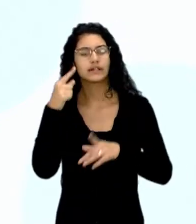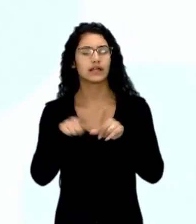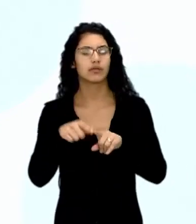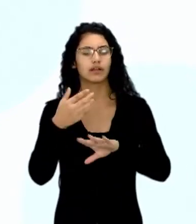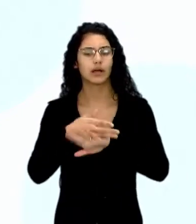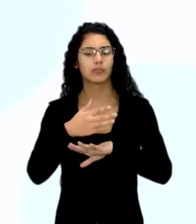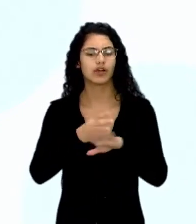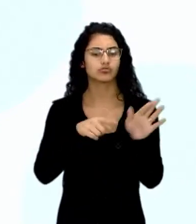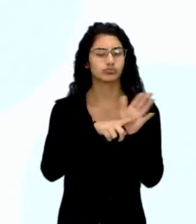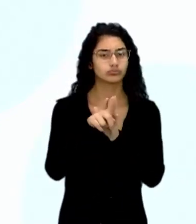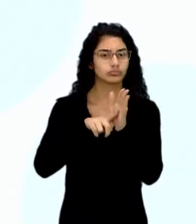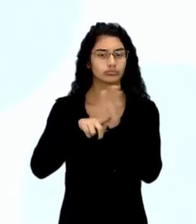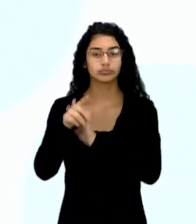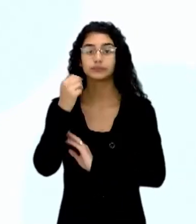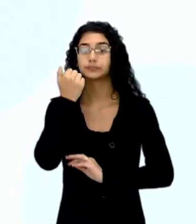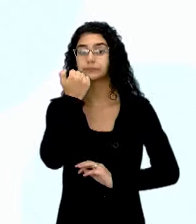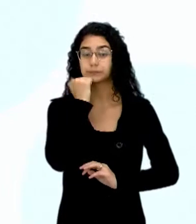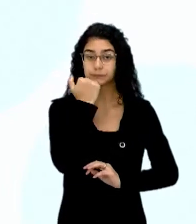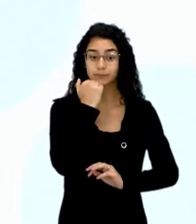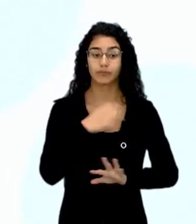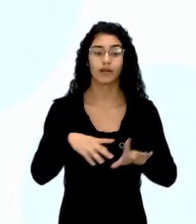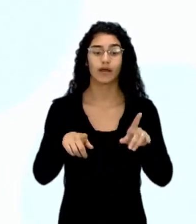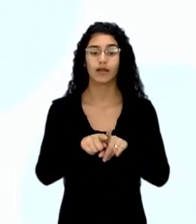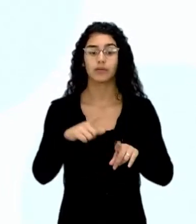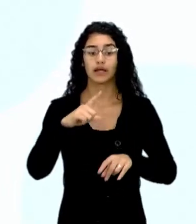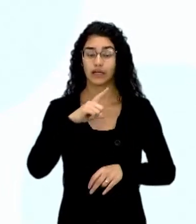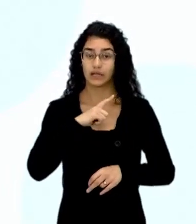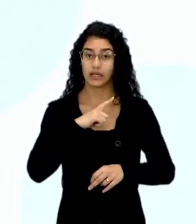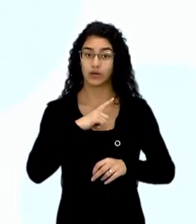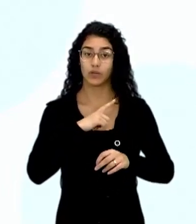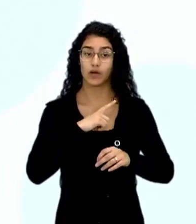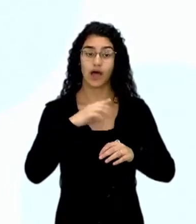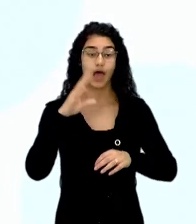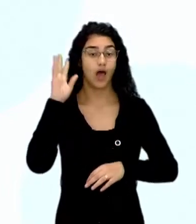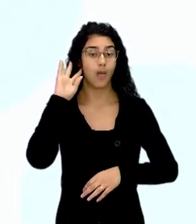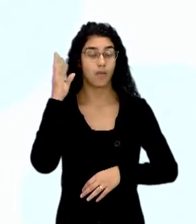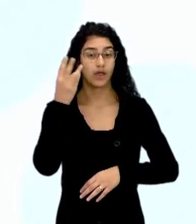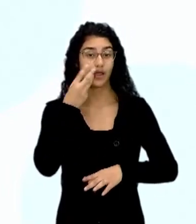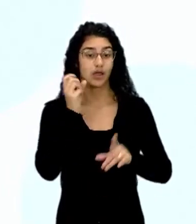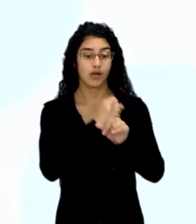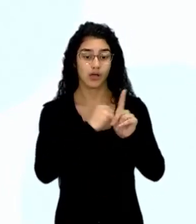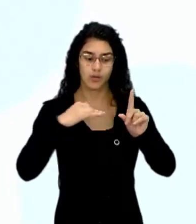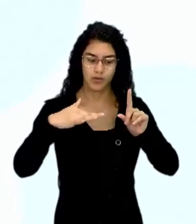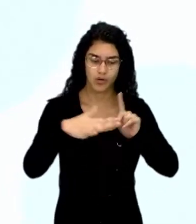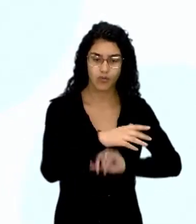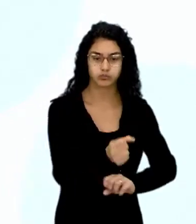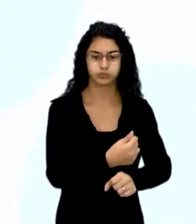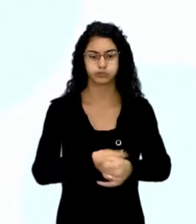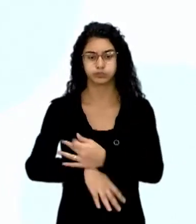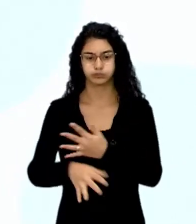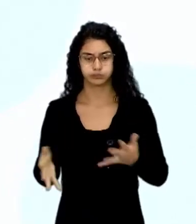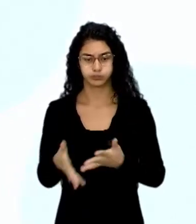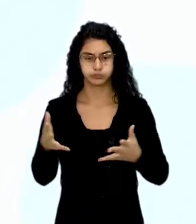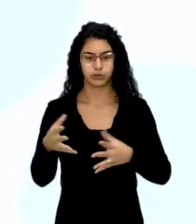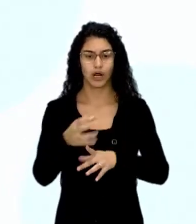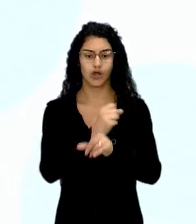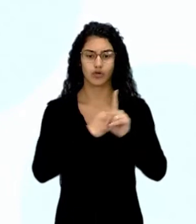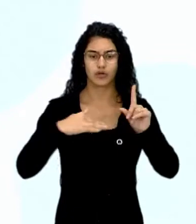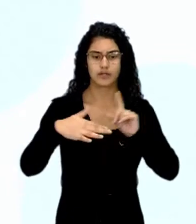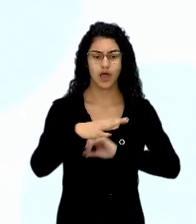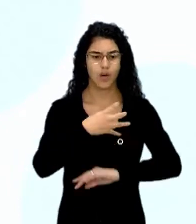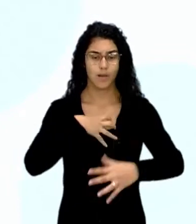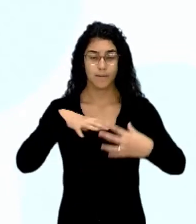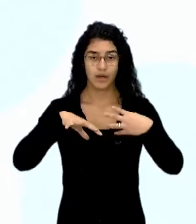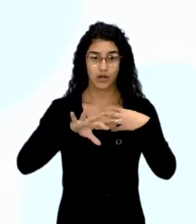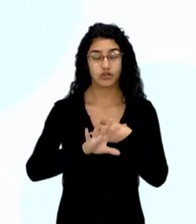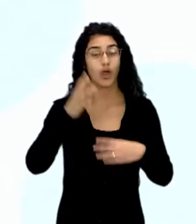prática da investigação científica e tendo as competências socioemocionais voltadas a estimular a iniciativa social, estimular a empatia